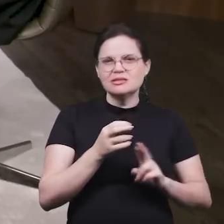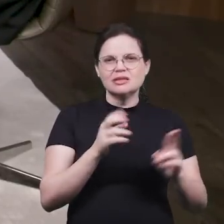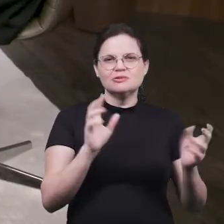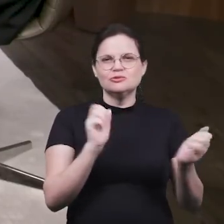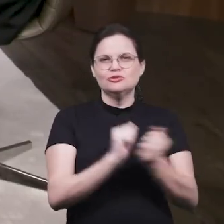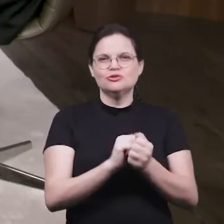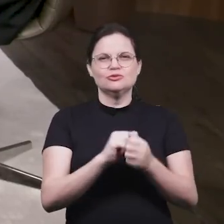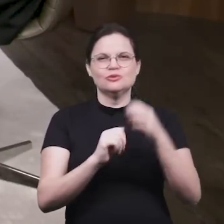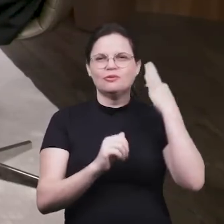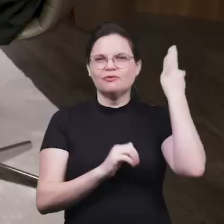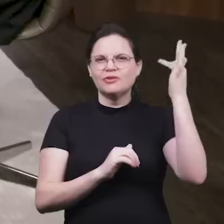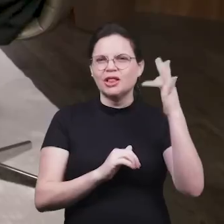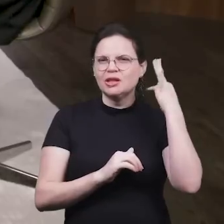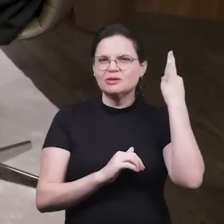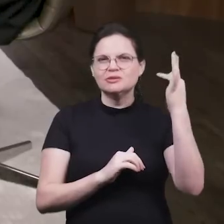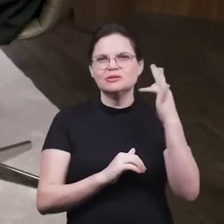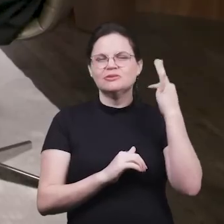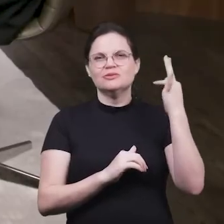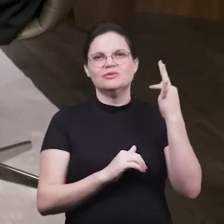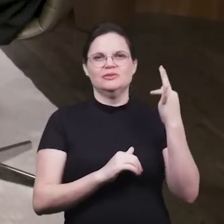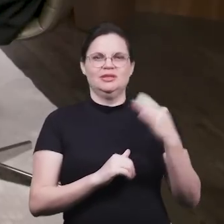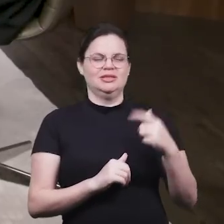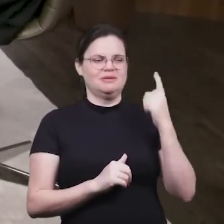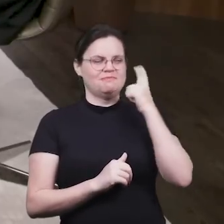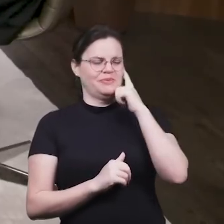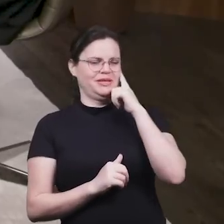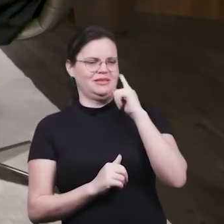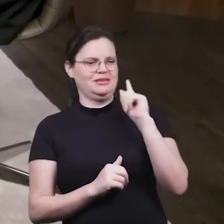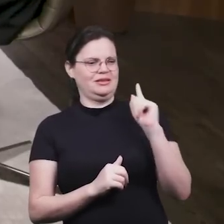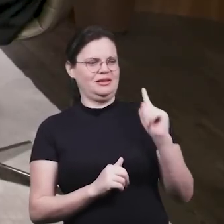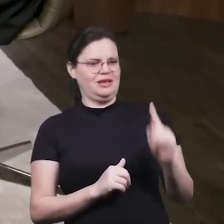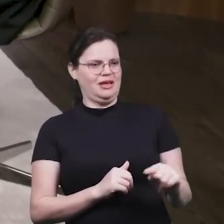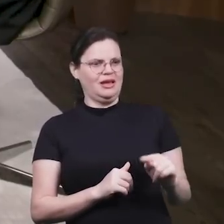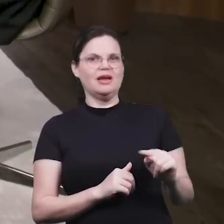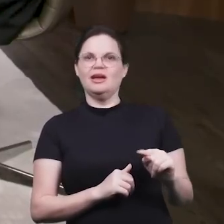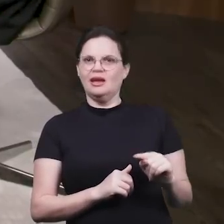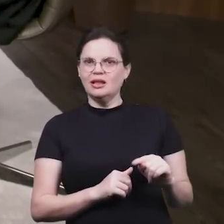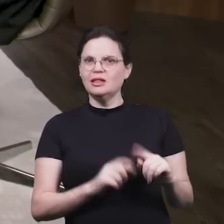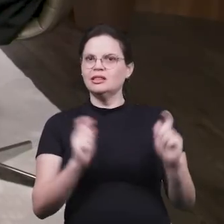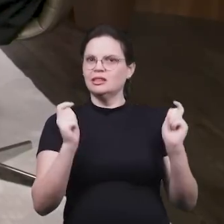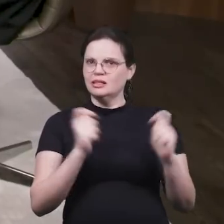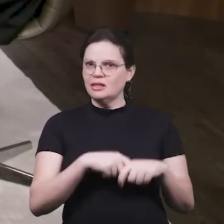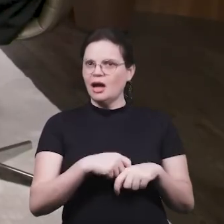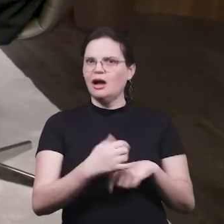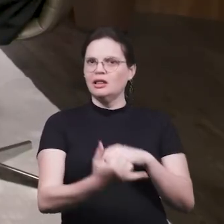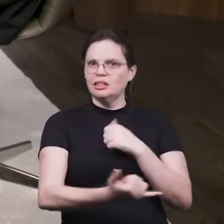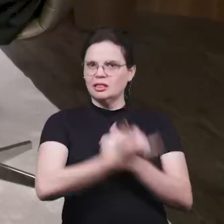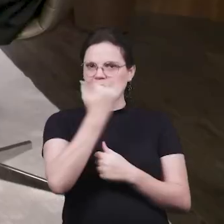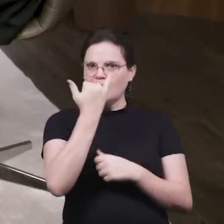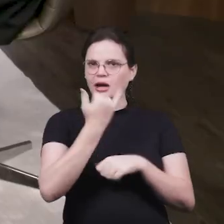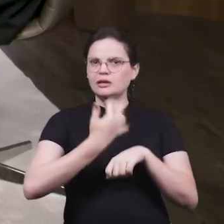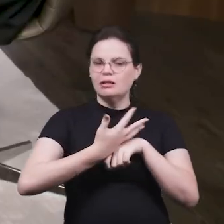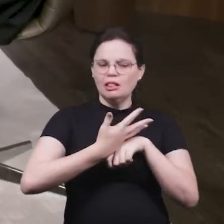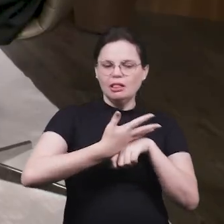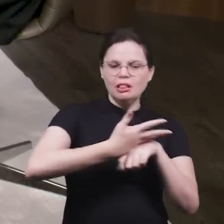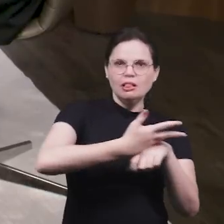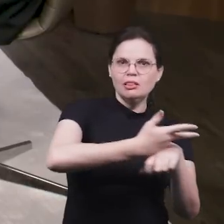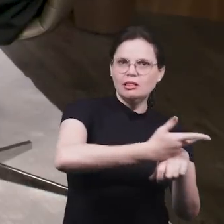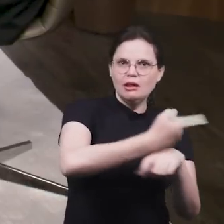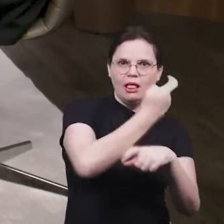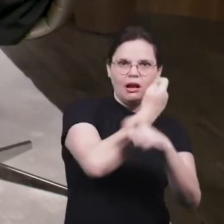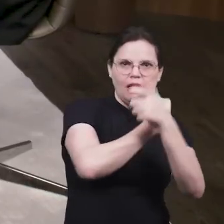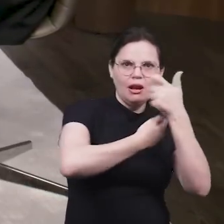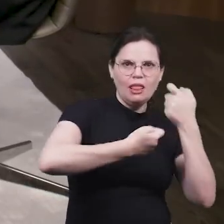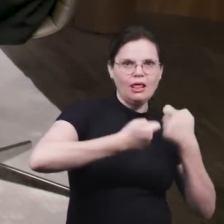com filosofia, que aparentemente convincente, mas em vez de trazer